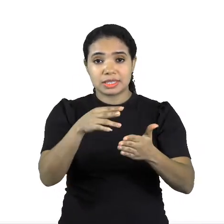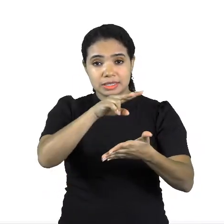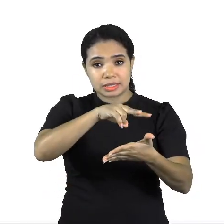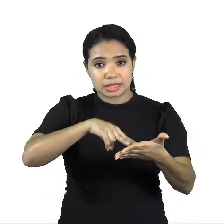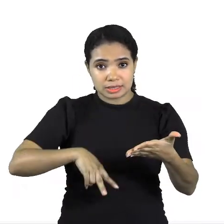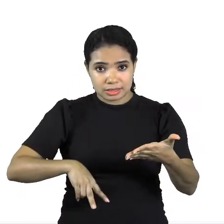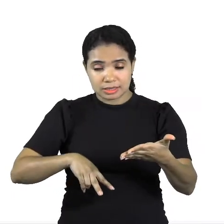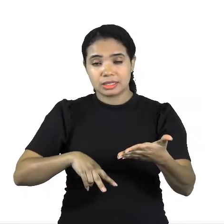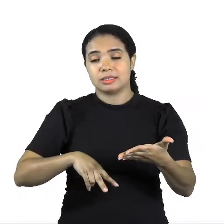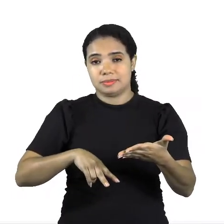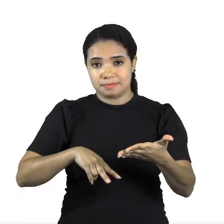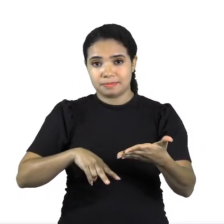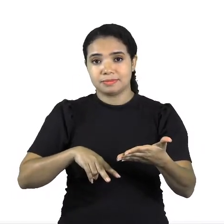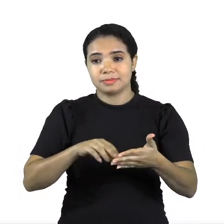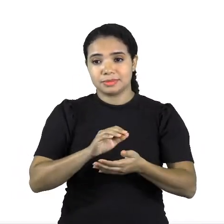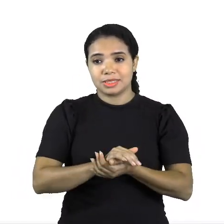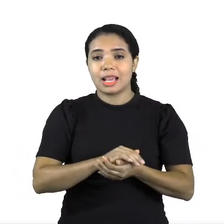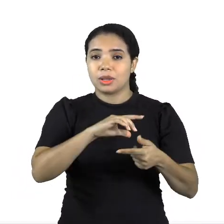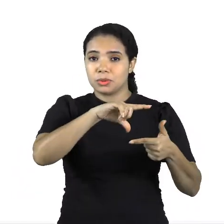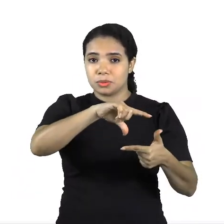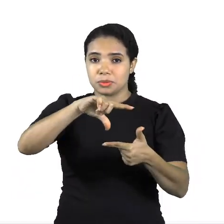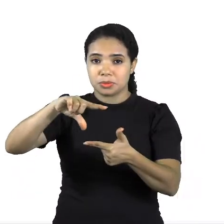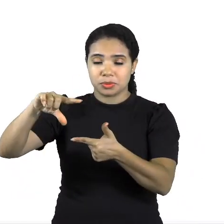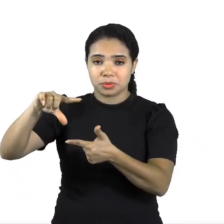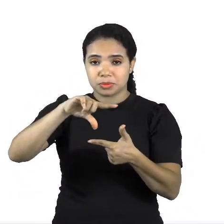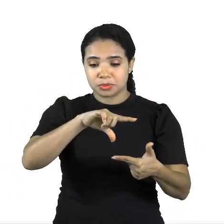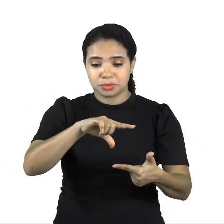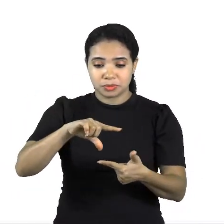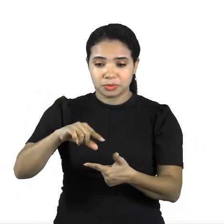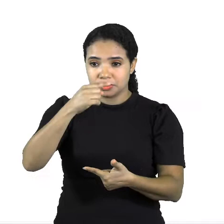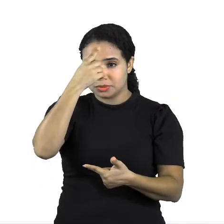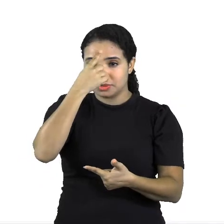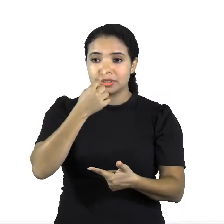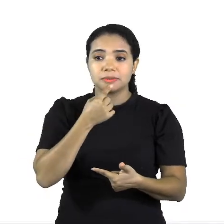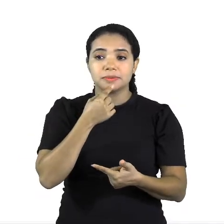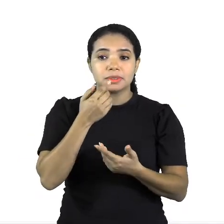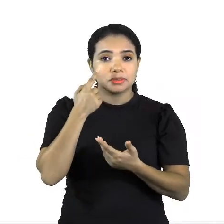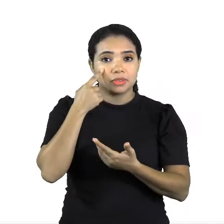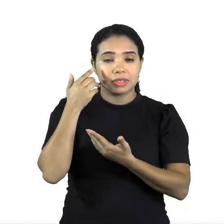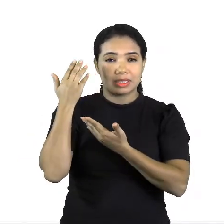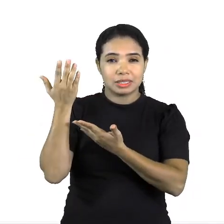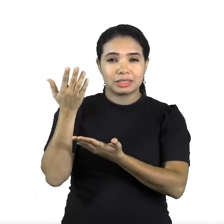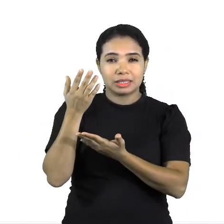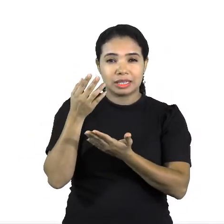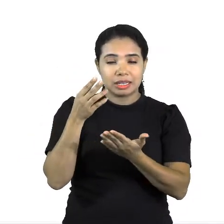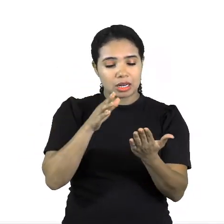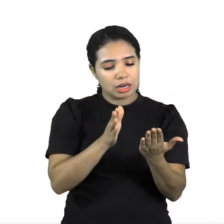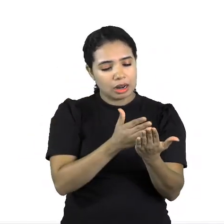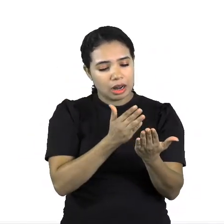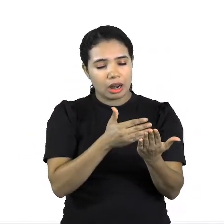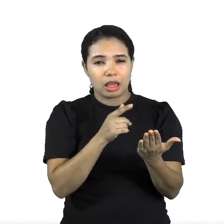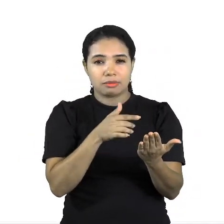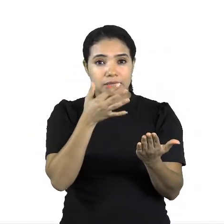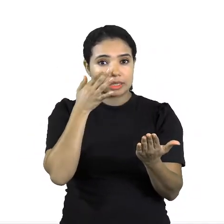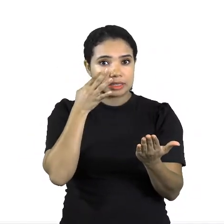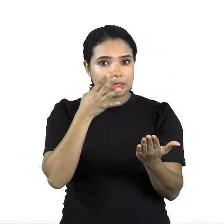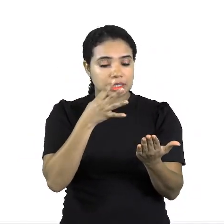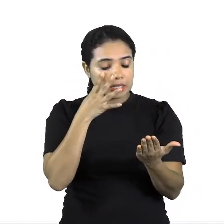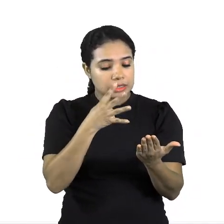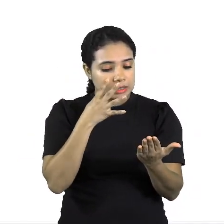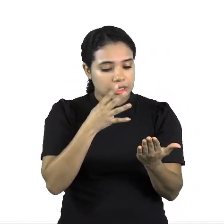é essa obra em quadrinhos. Veja só que a capa, né, chama bem a atenção. Vocês veem a Anne Frank